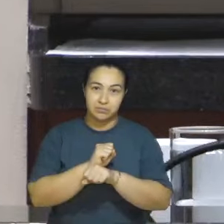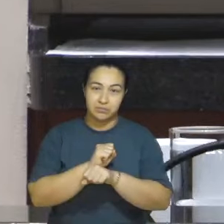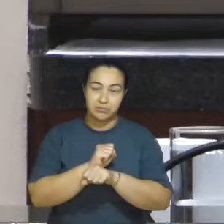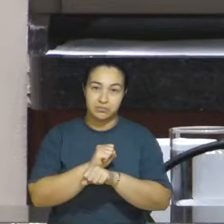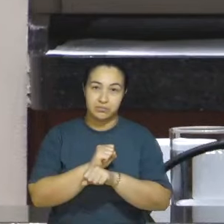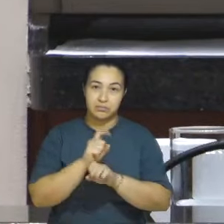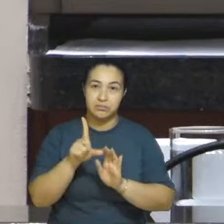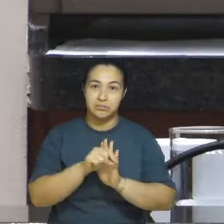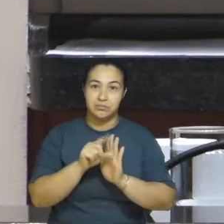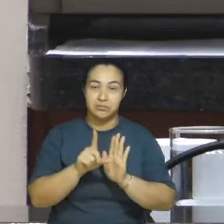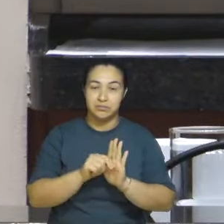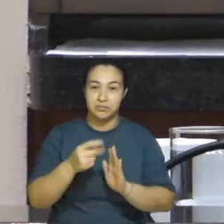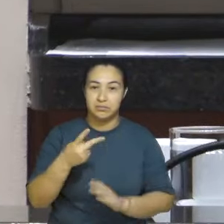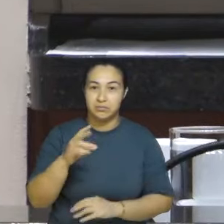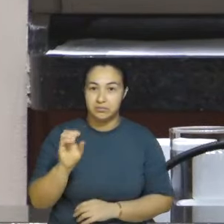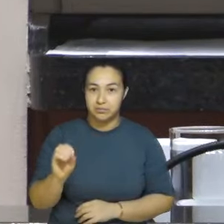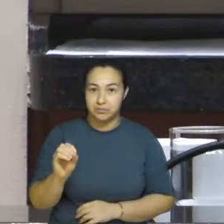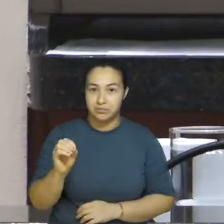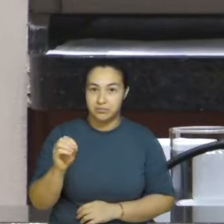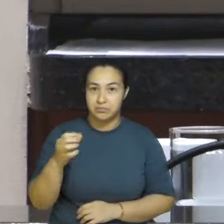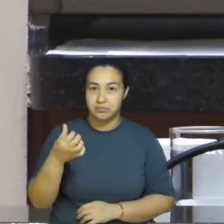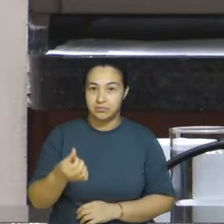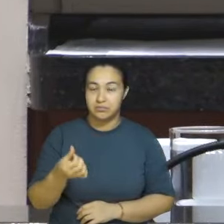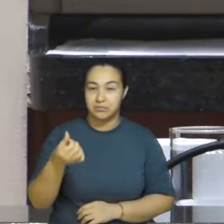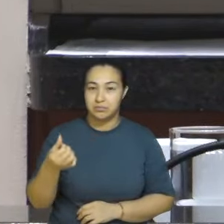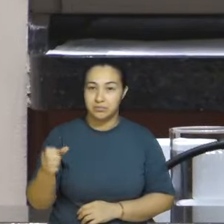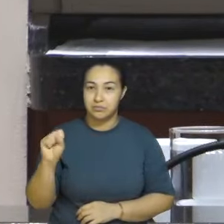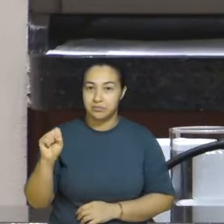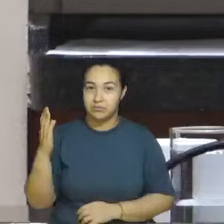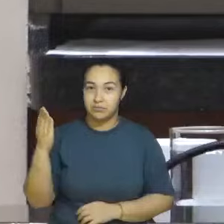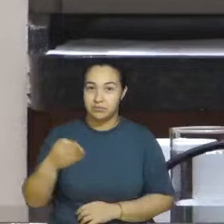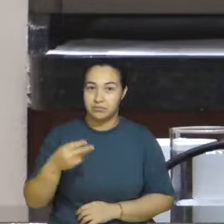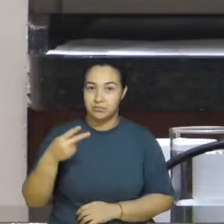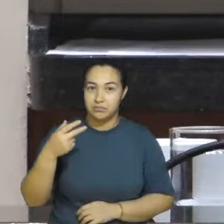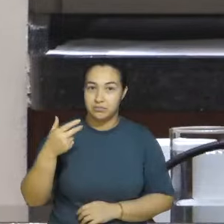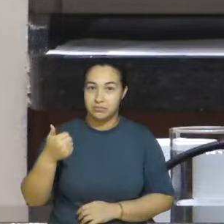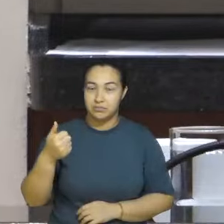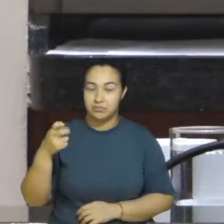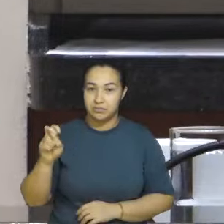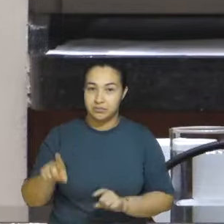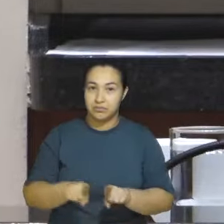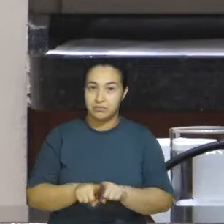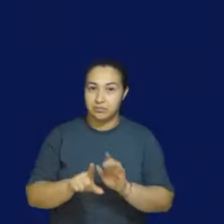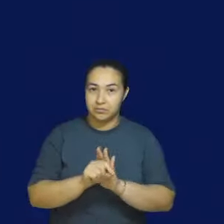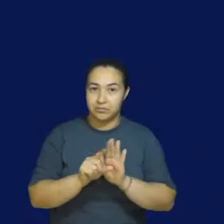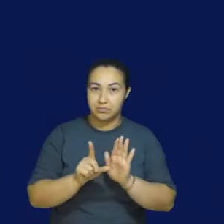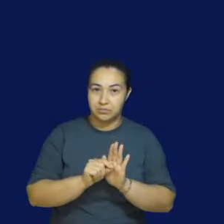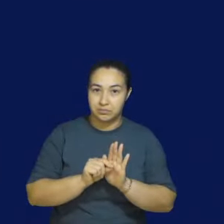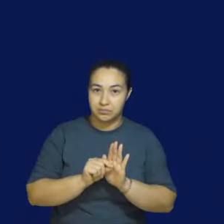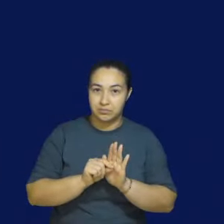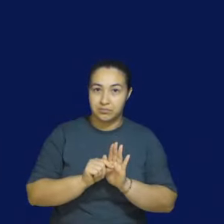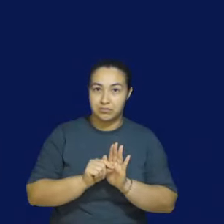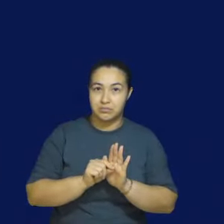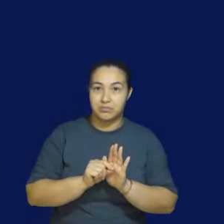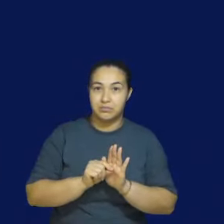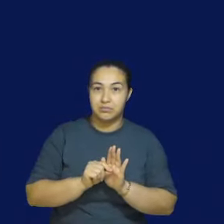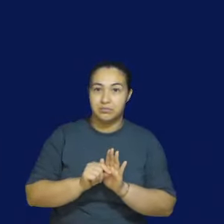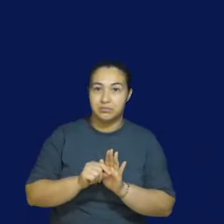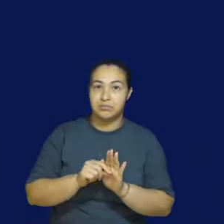da Lei Complementar Estadual 668 de 2015 e do artigo 8º da Lei 16.861 de